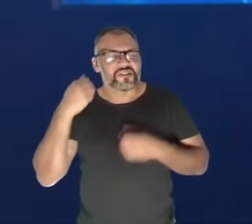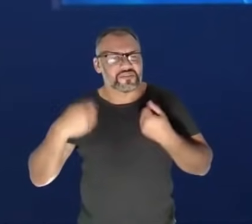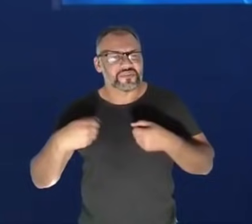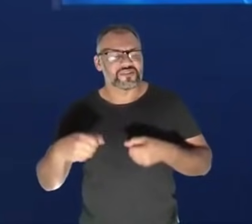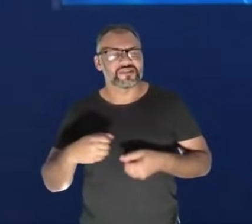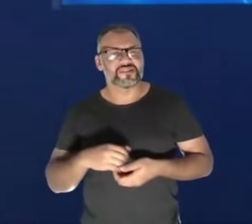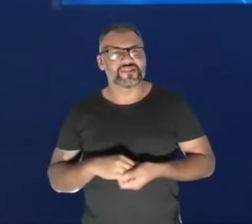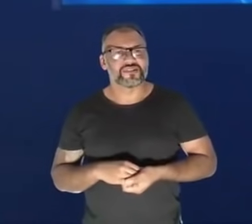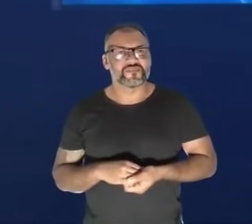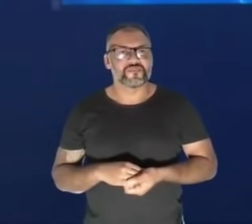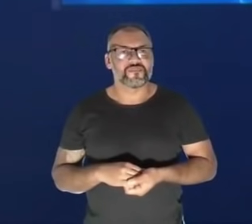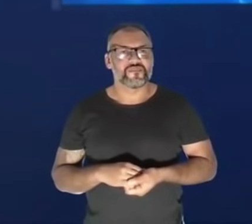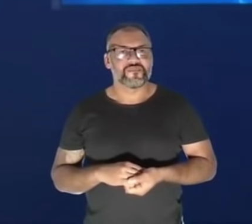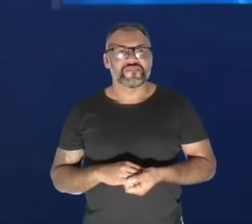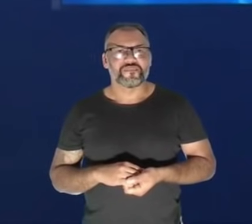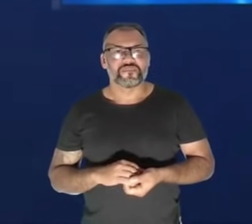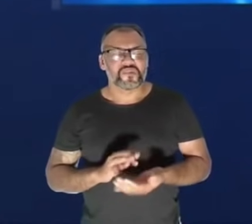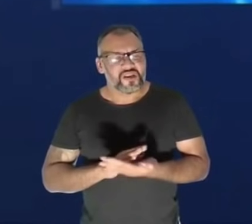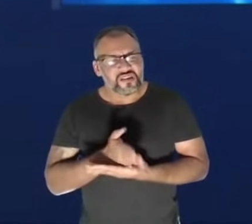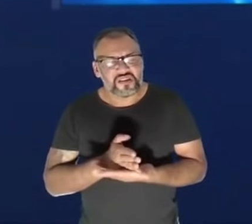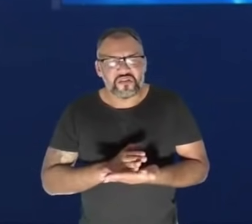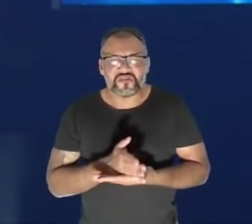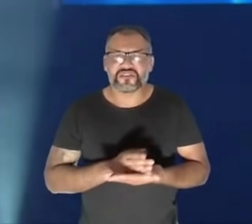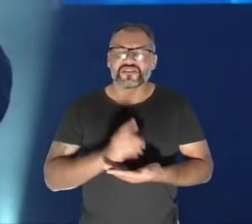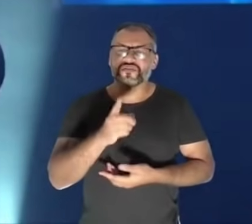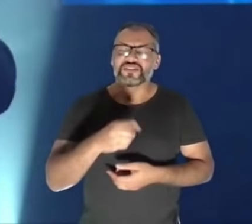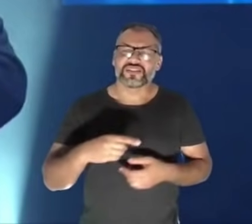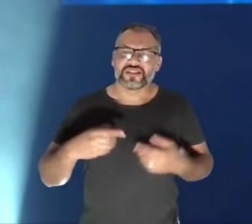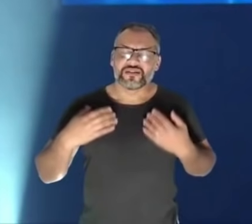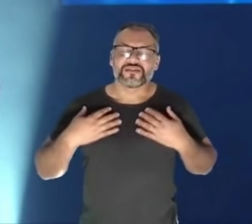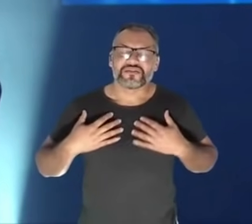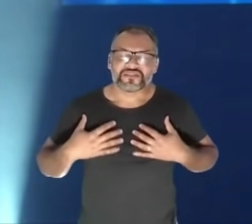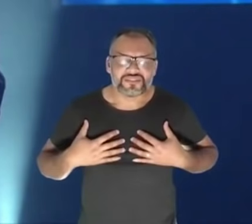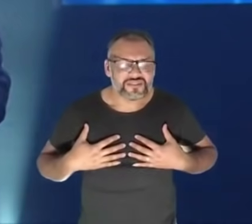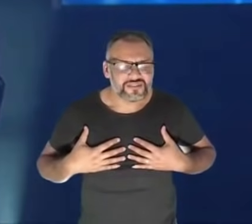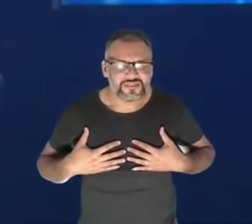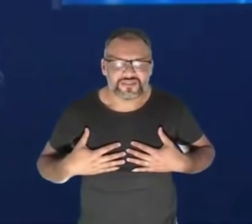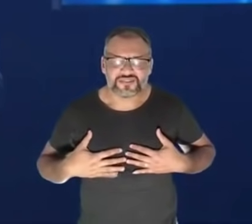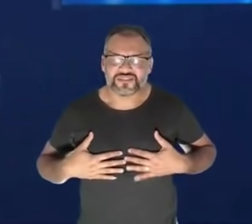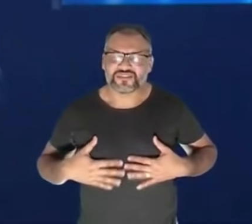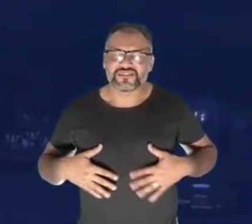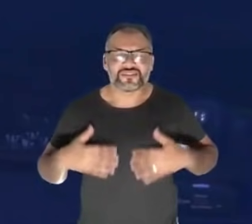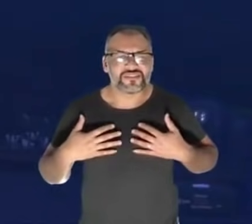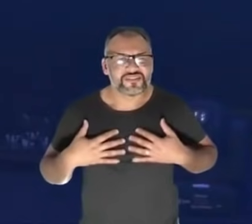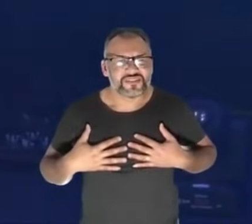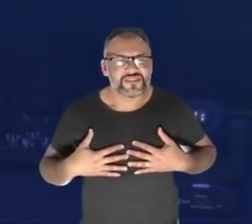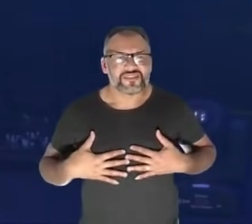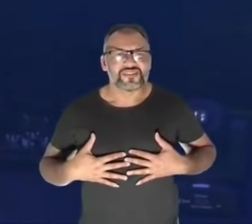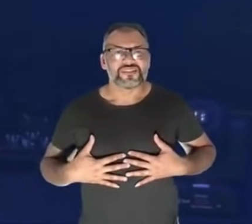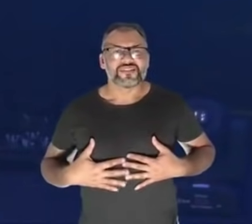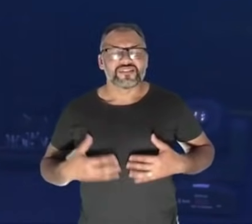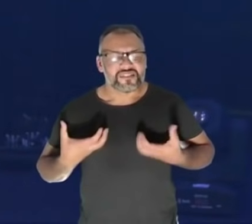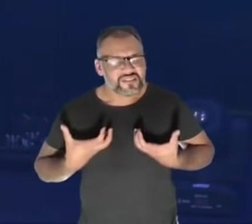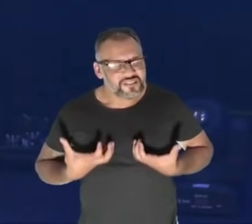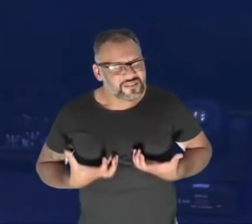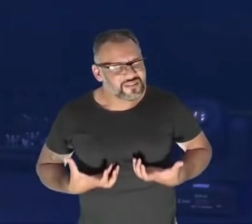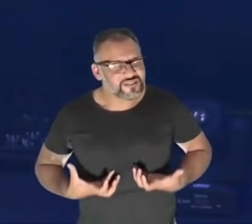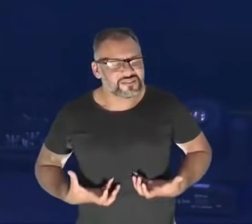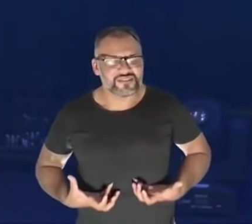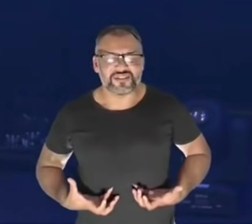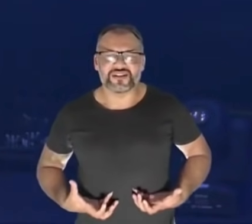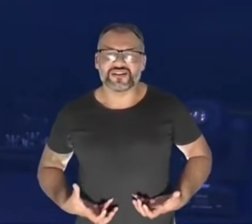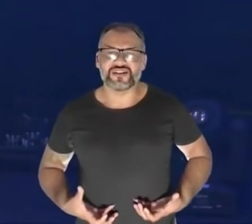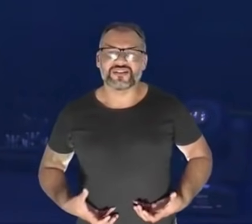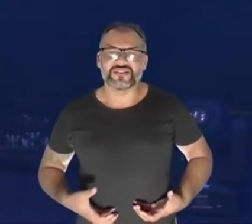frustração é porque a nossa cabeça está tão cheia dessa terra então vazia no céu é tão cheia dessa terra então